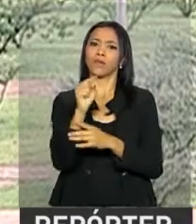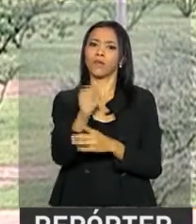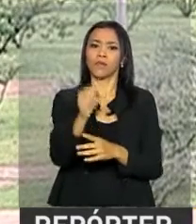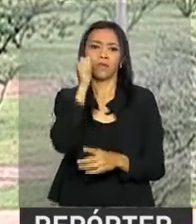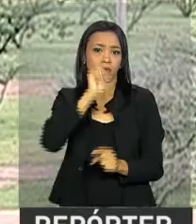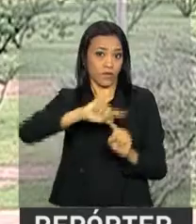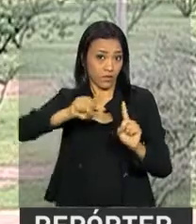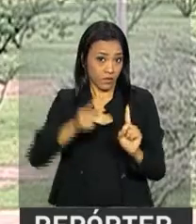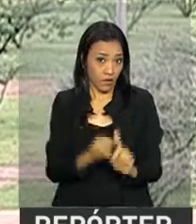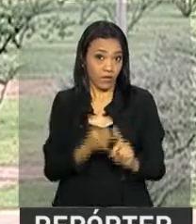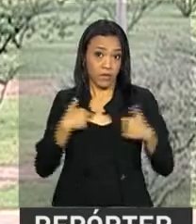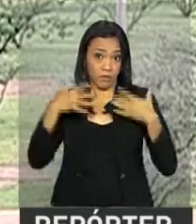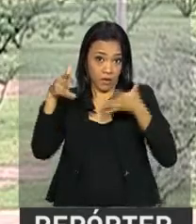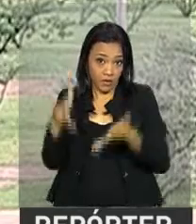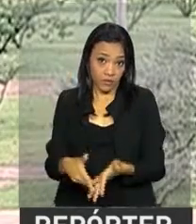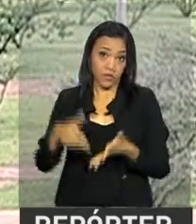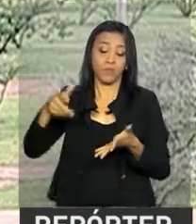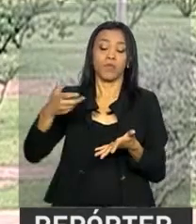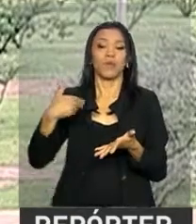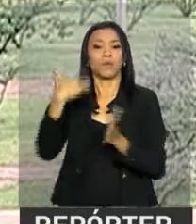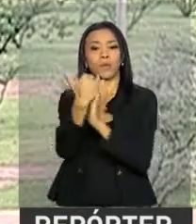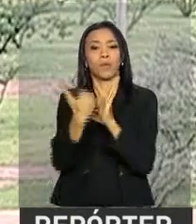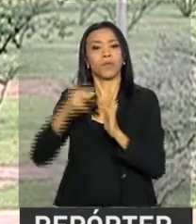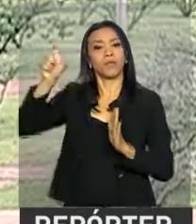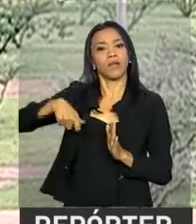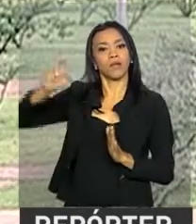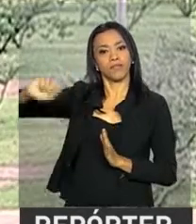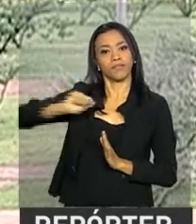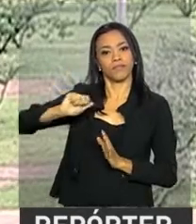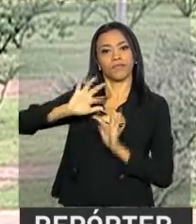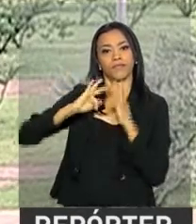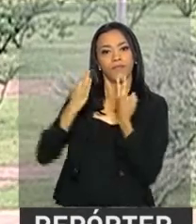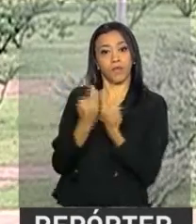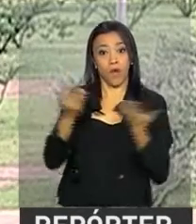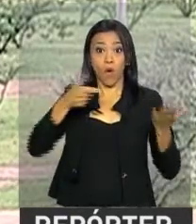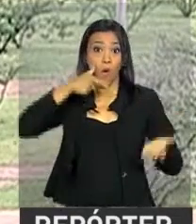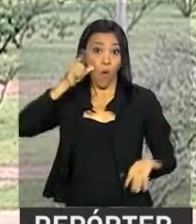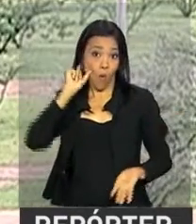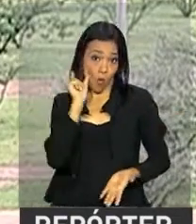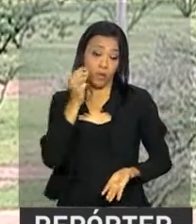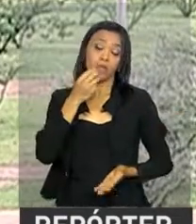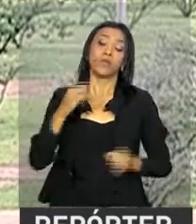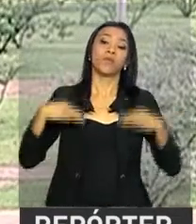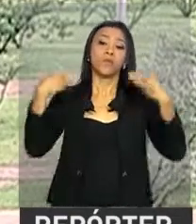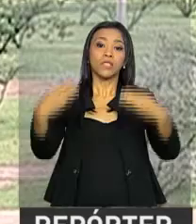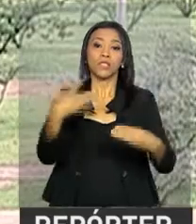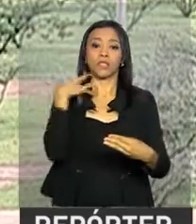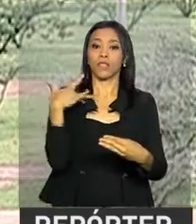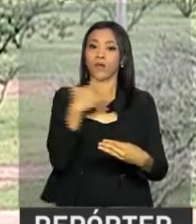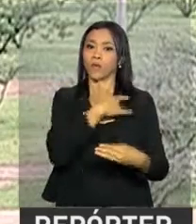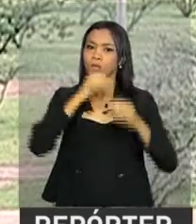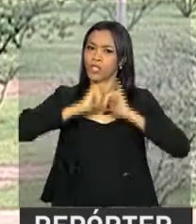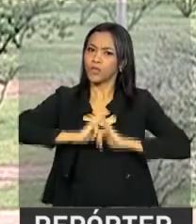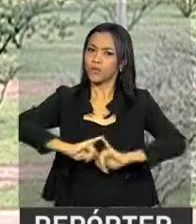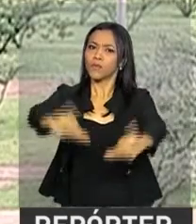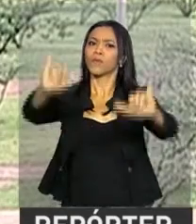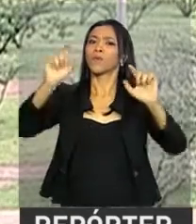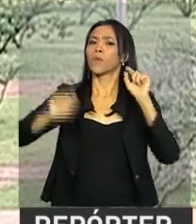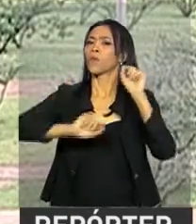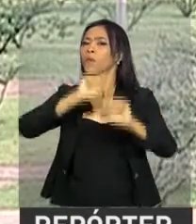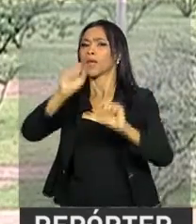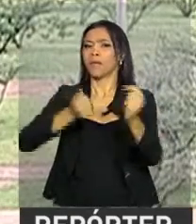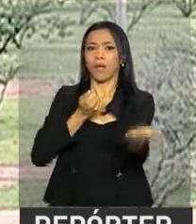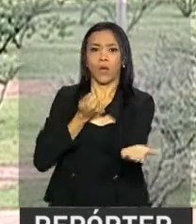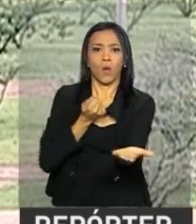gestantes do programa Bolsa Família. O Ministério da Saúde lançou ontem o edital do pregão eletrônico para a compra